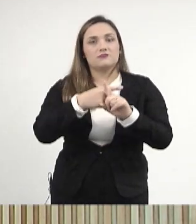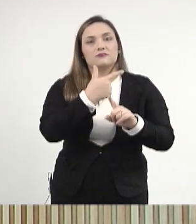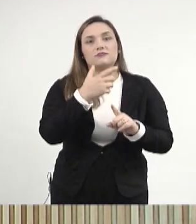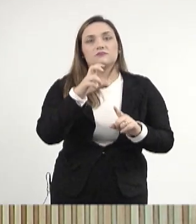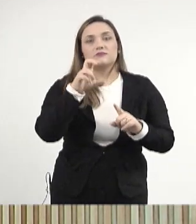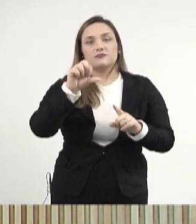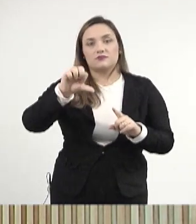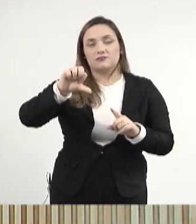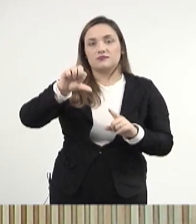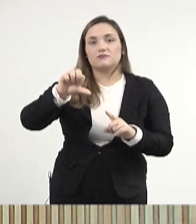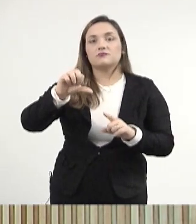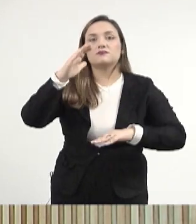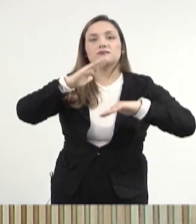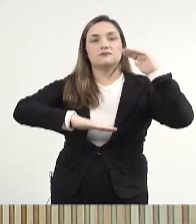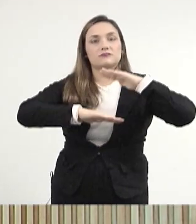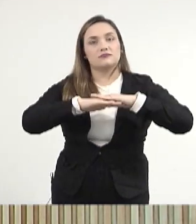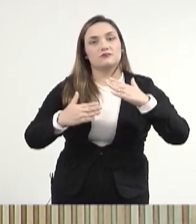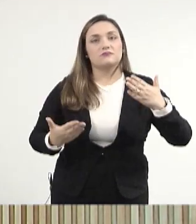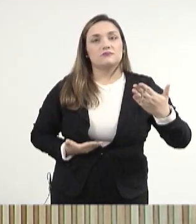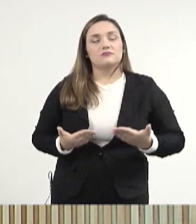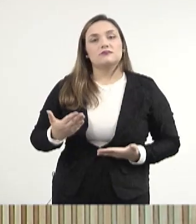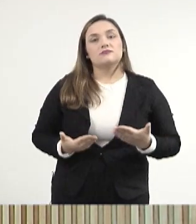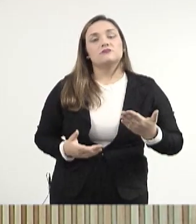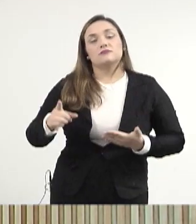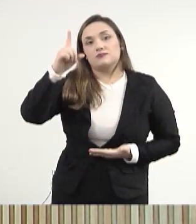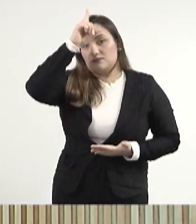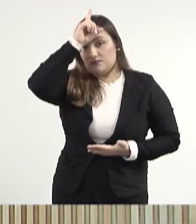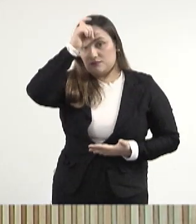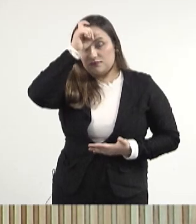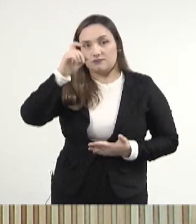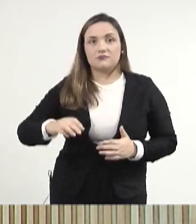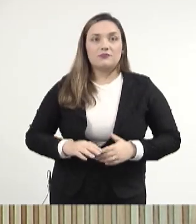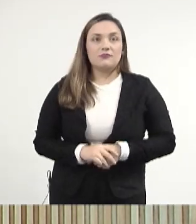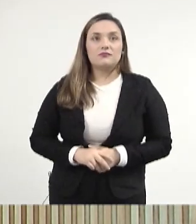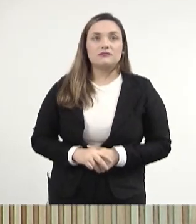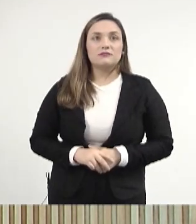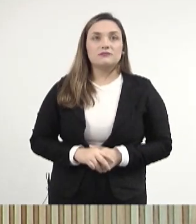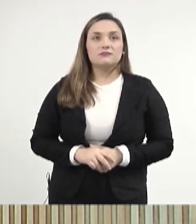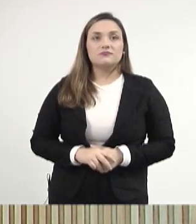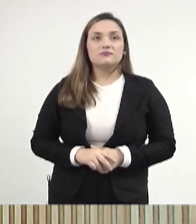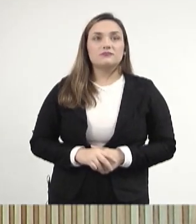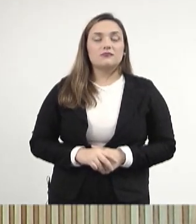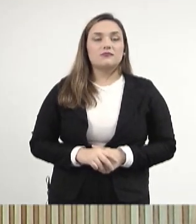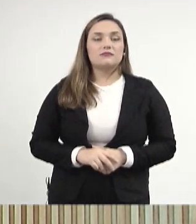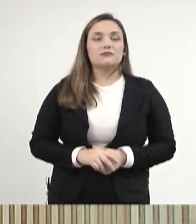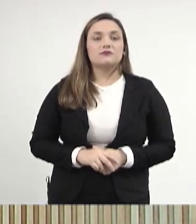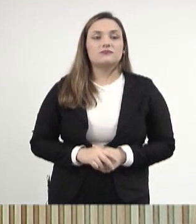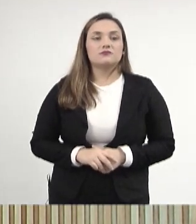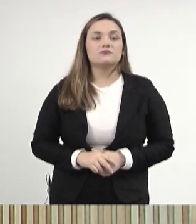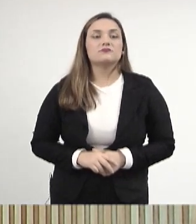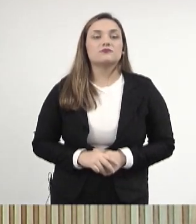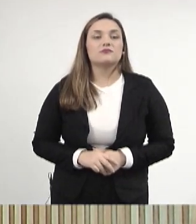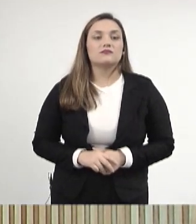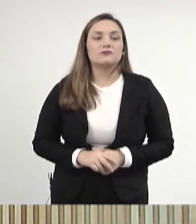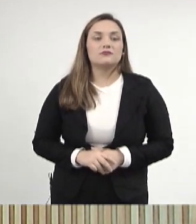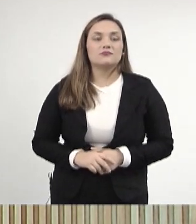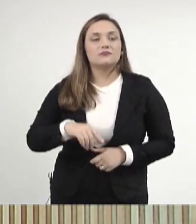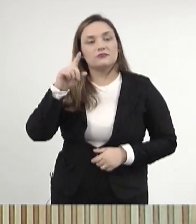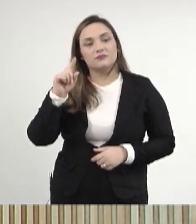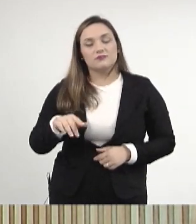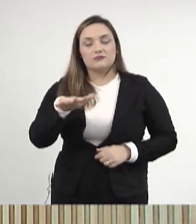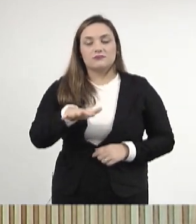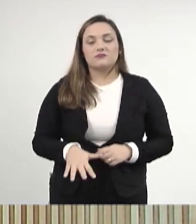259 profissionais de serviços hospitalares. A maior parte desses profissionais também são carreiras